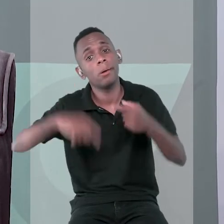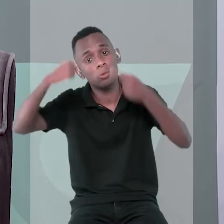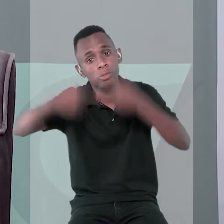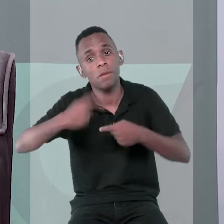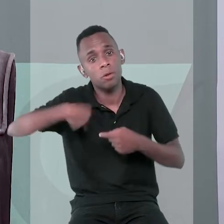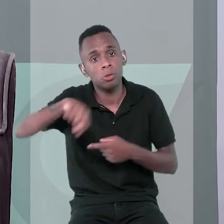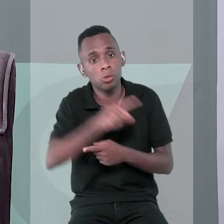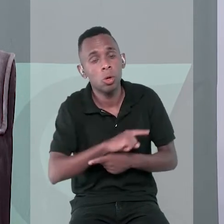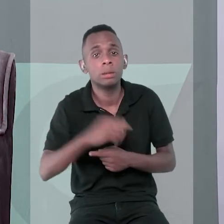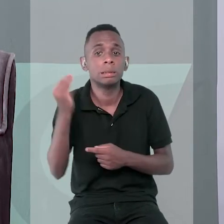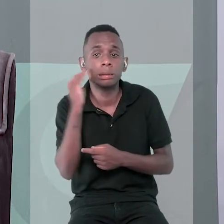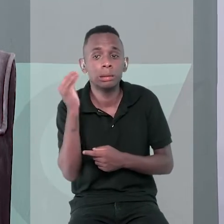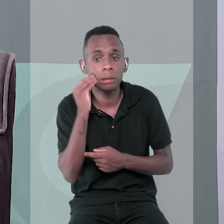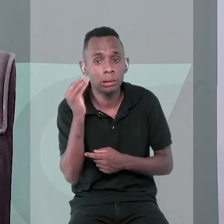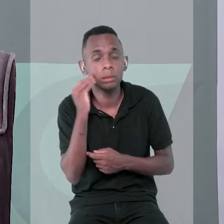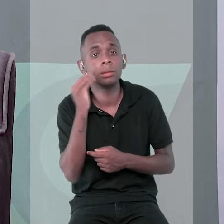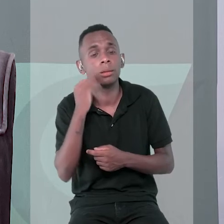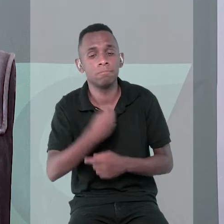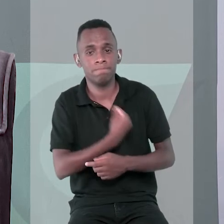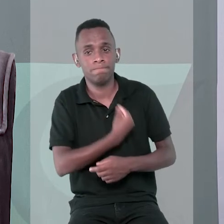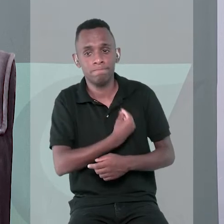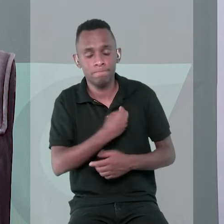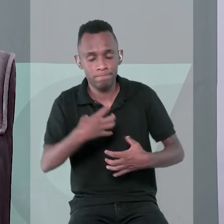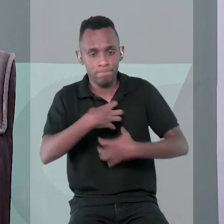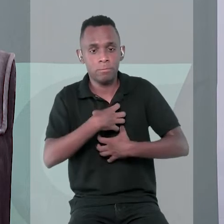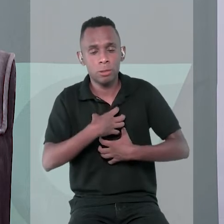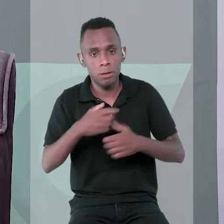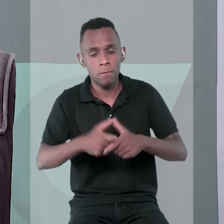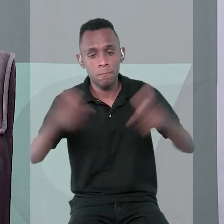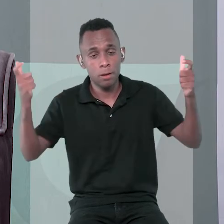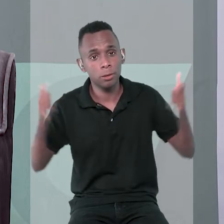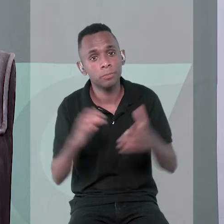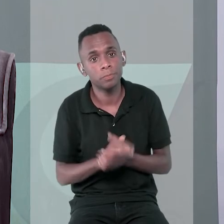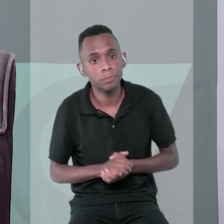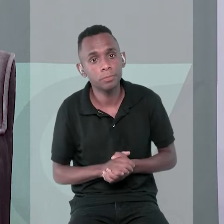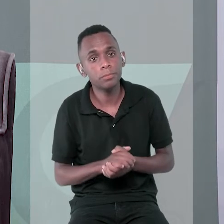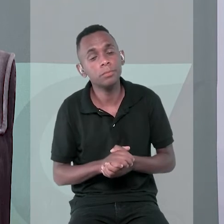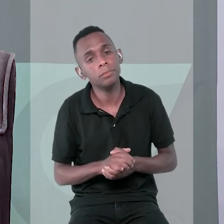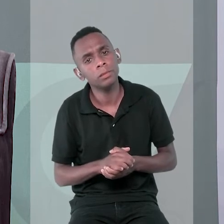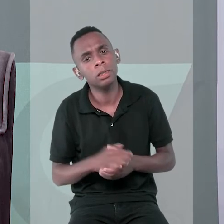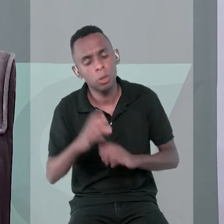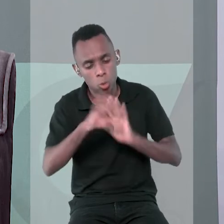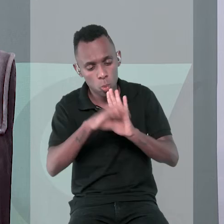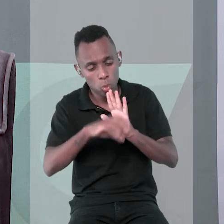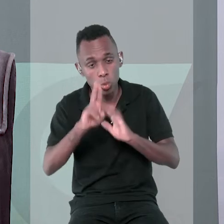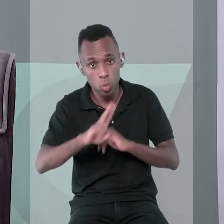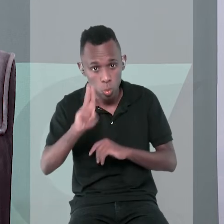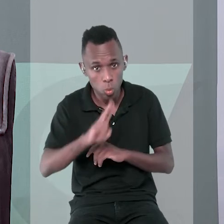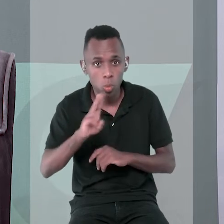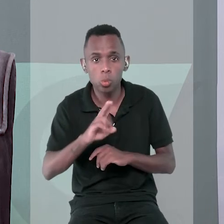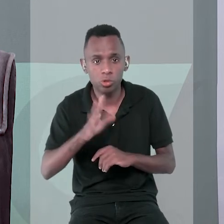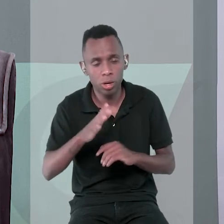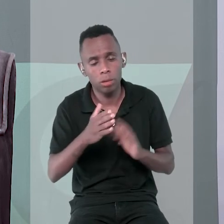desafio nosso, a gente tentar buscar pertencimentos mais amplos. Né? E até uso um conceito que já